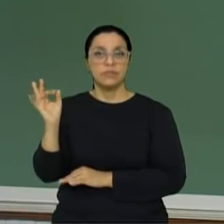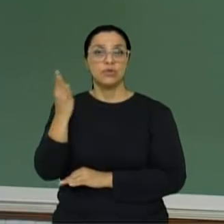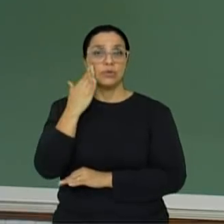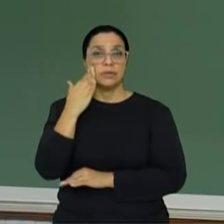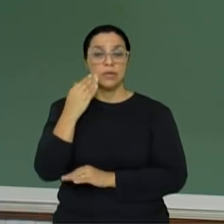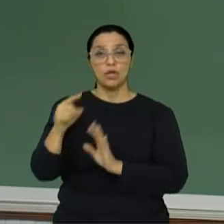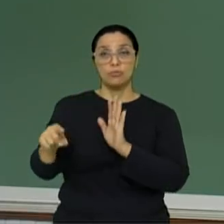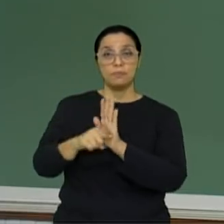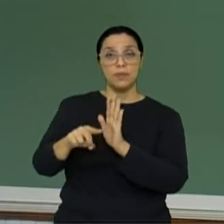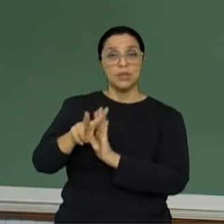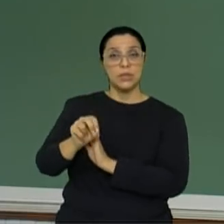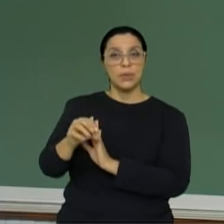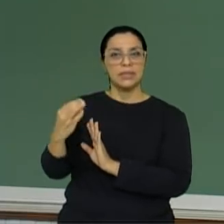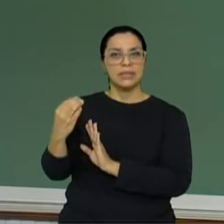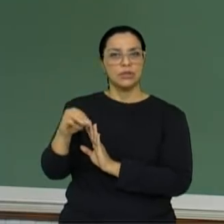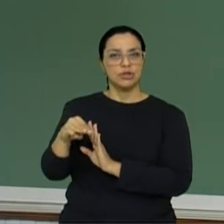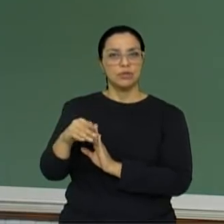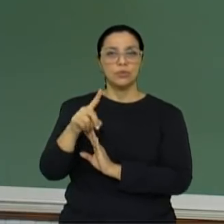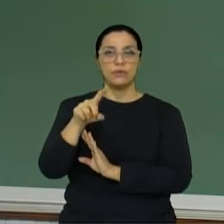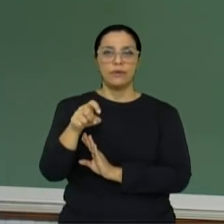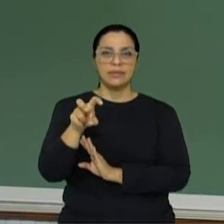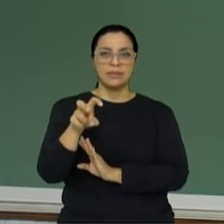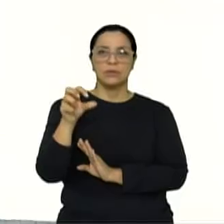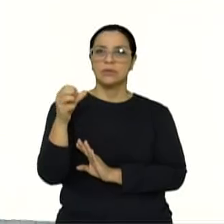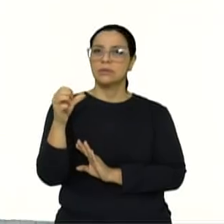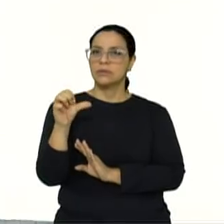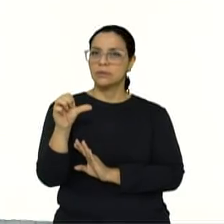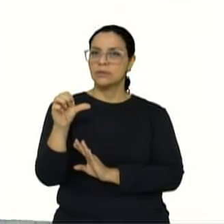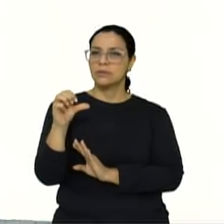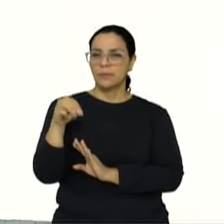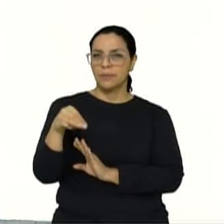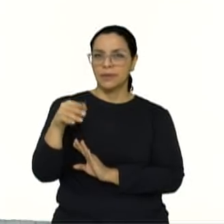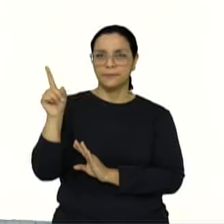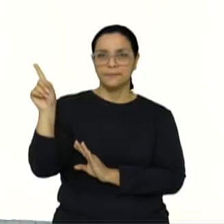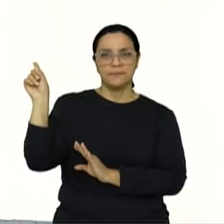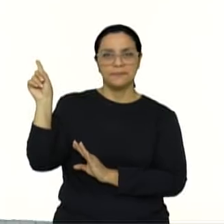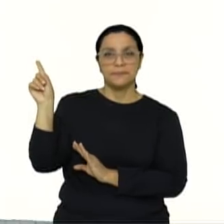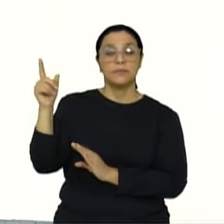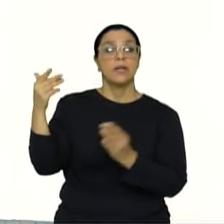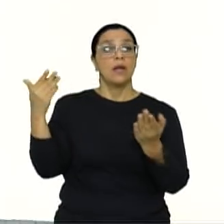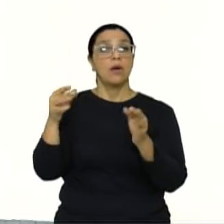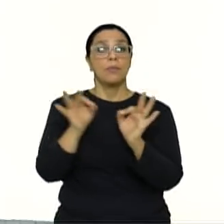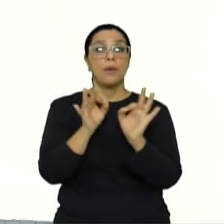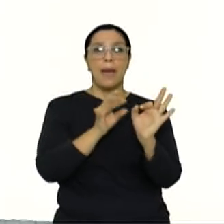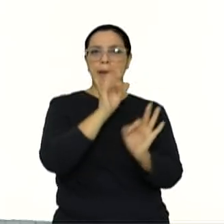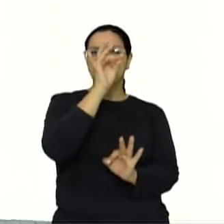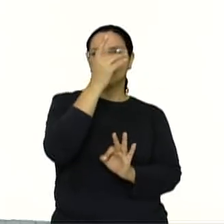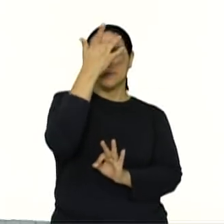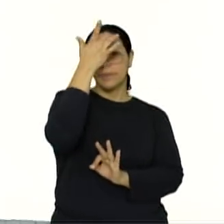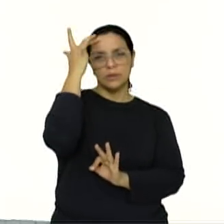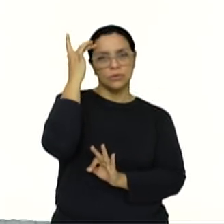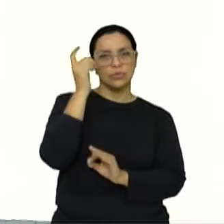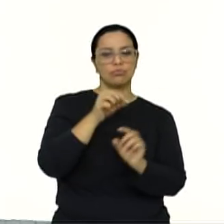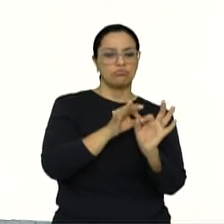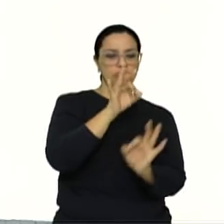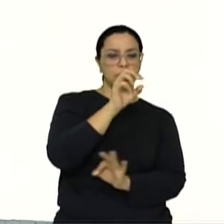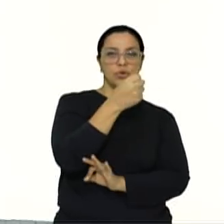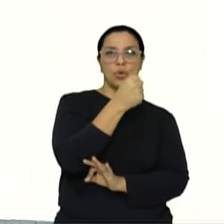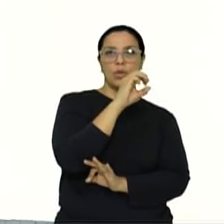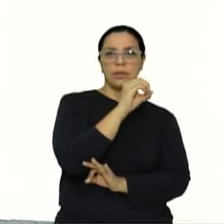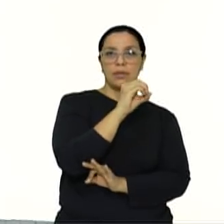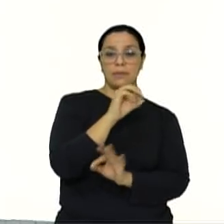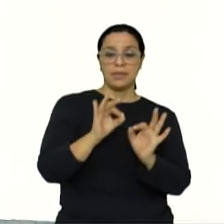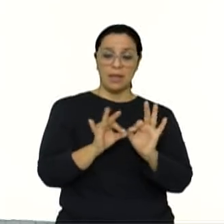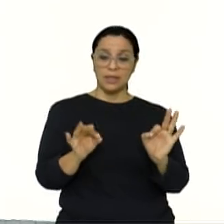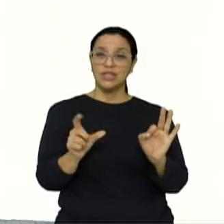2, diminuiu 50 centímetros, ficou 1,5 metro. Concorda comigo? Muito bem. A altura da pessoa não muda, é a mesma. O que mudou foi a sombra